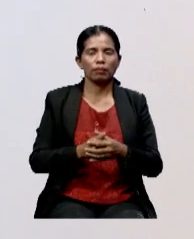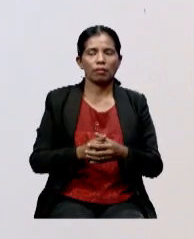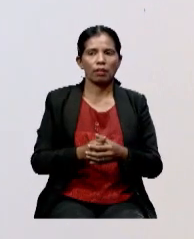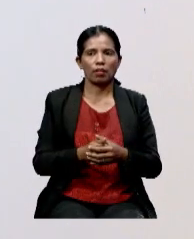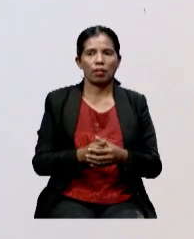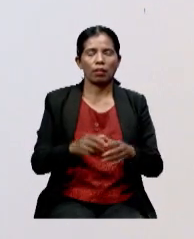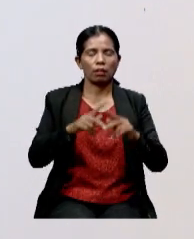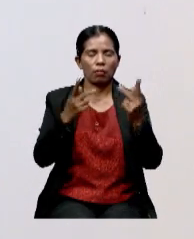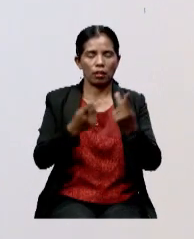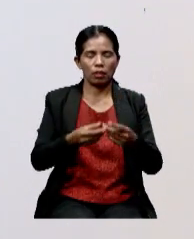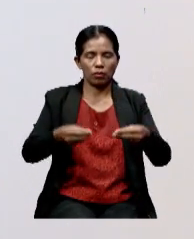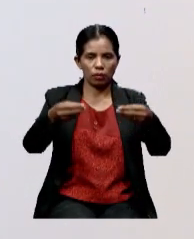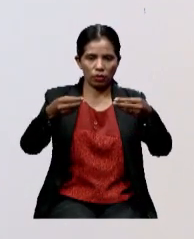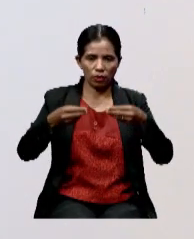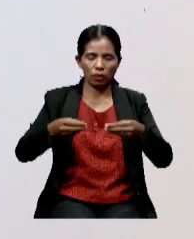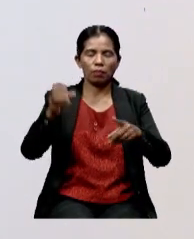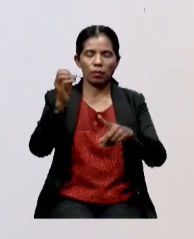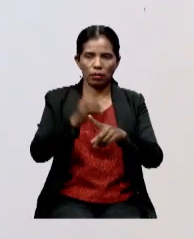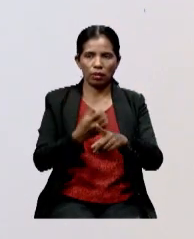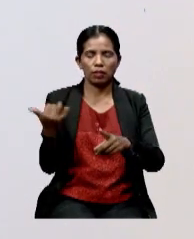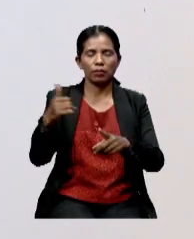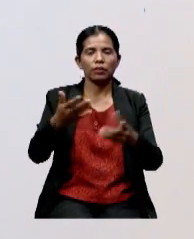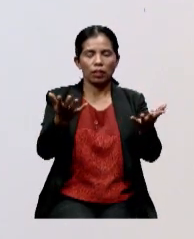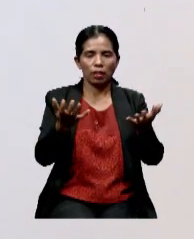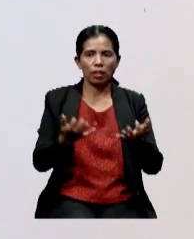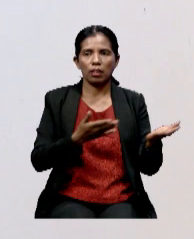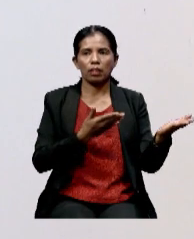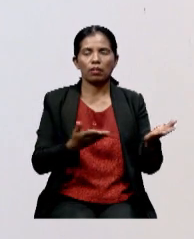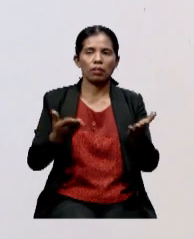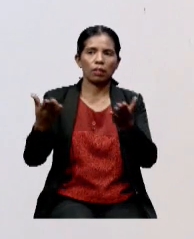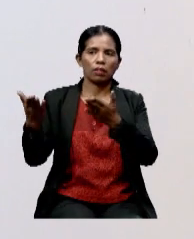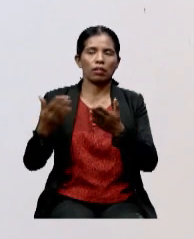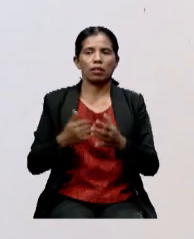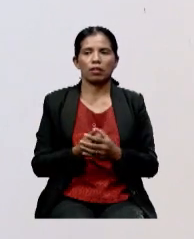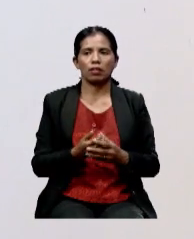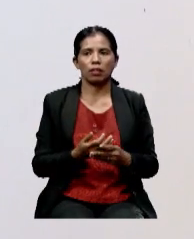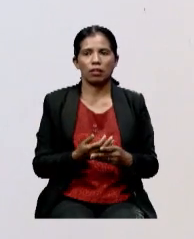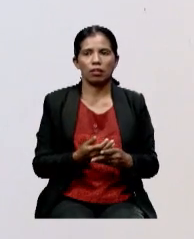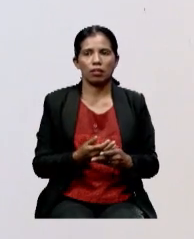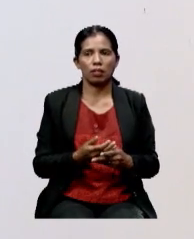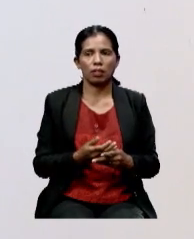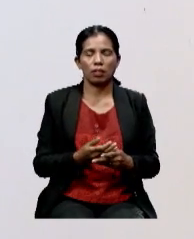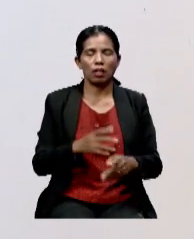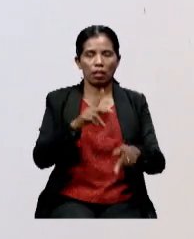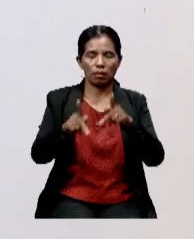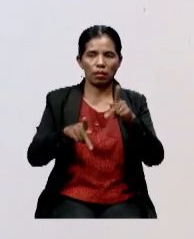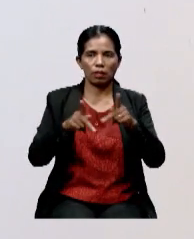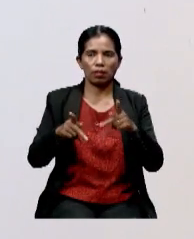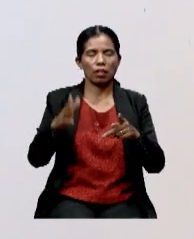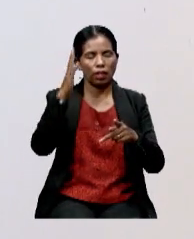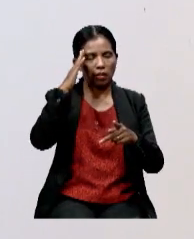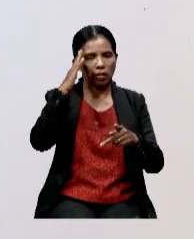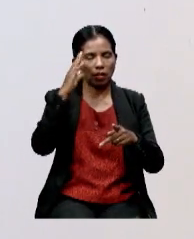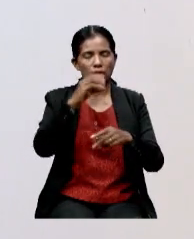fo oportunidade sira hakarak mos lori itania eletricista sira hakarak lori mos nebe ki iha ituan